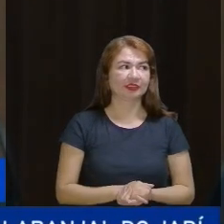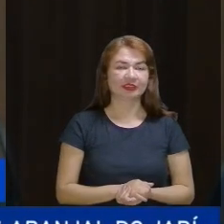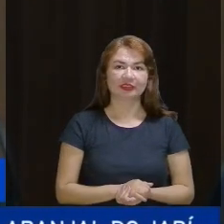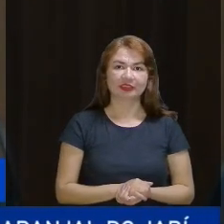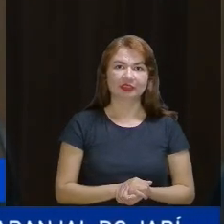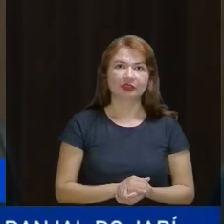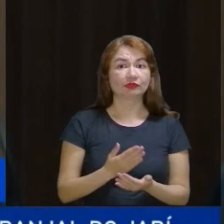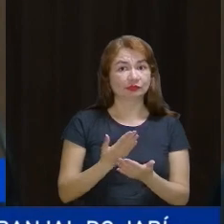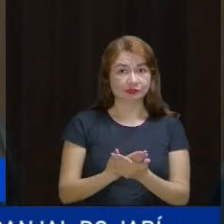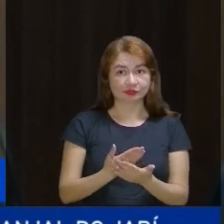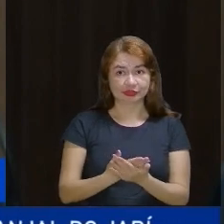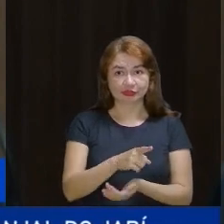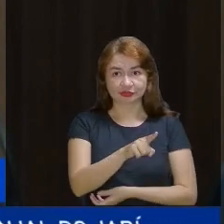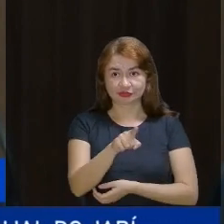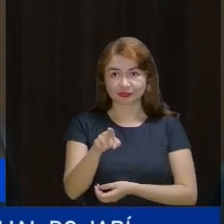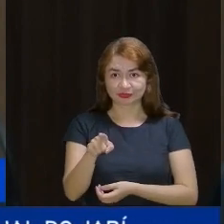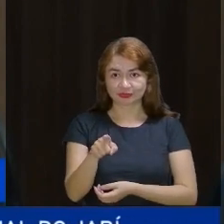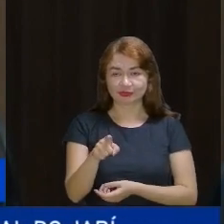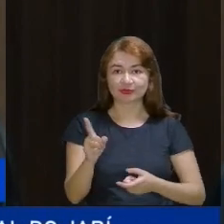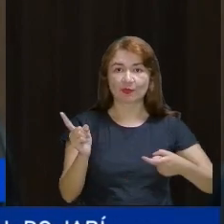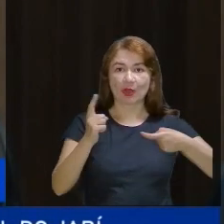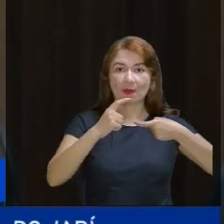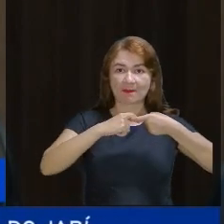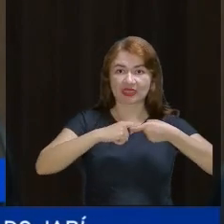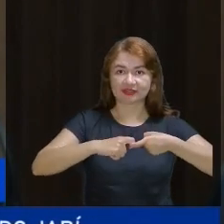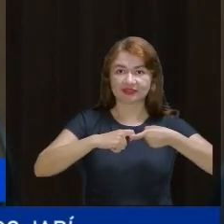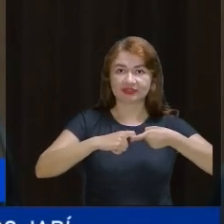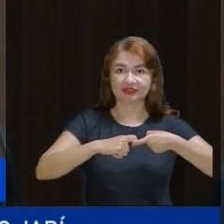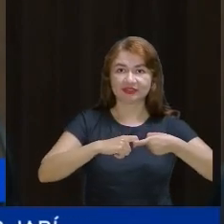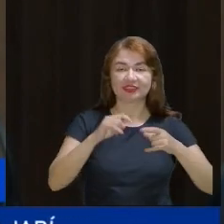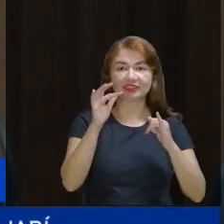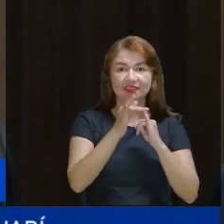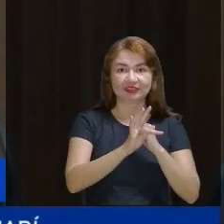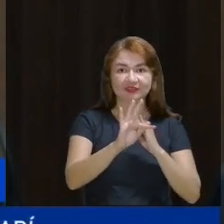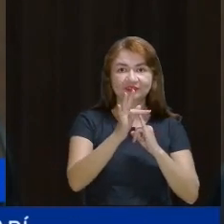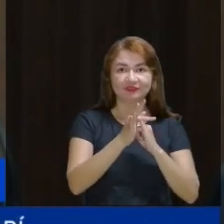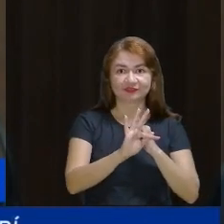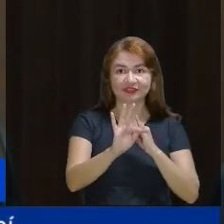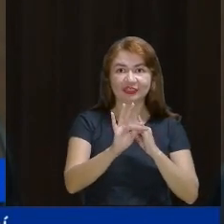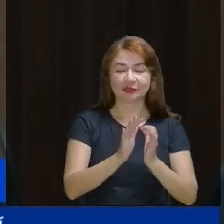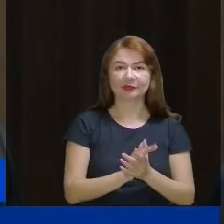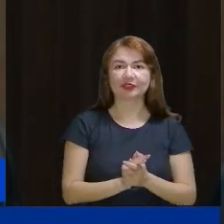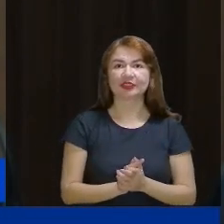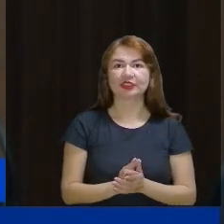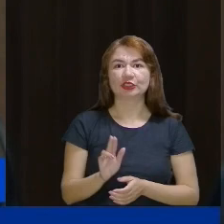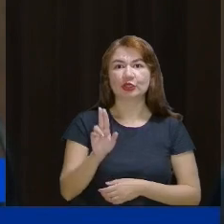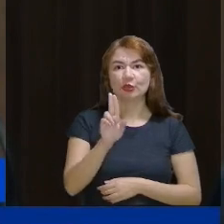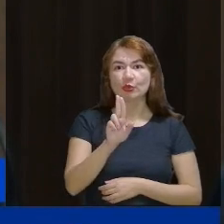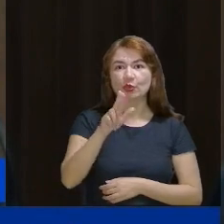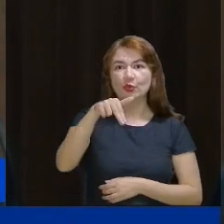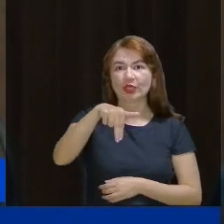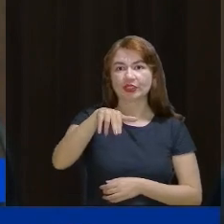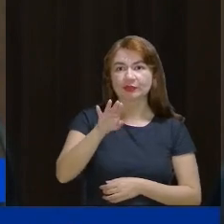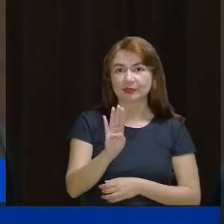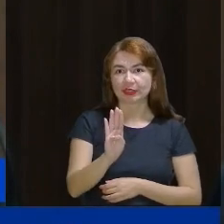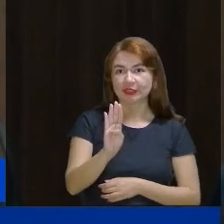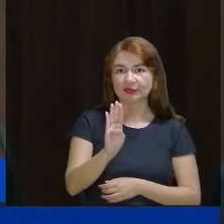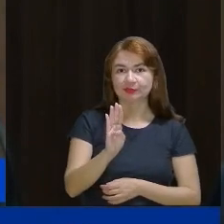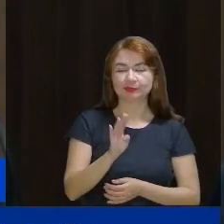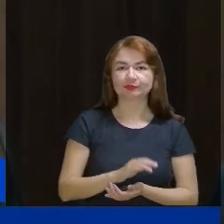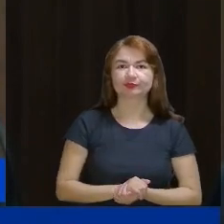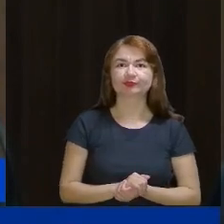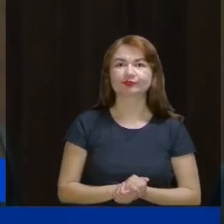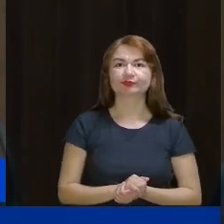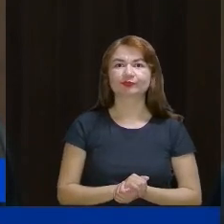estudam, ele fez uma parceria do IFAP com a Universidade de Brasília, a UNB, e